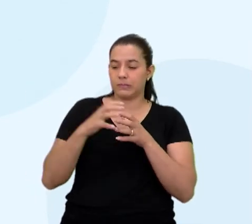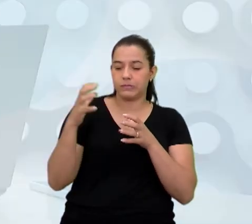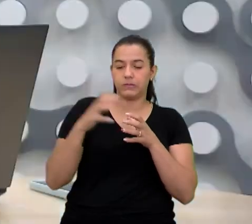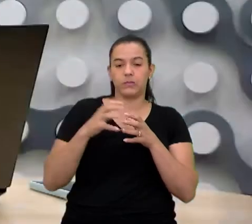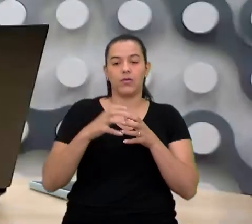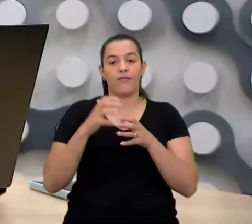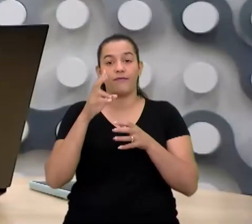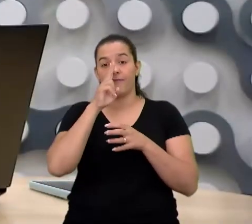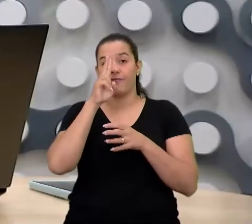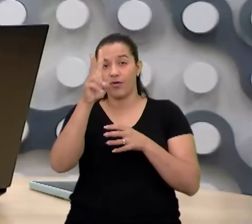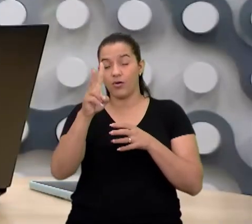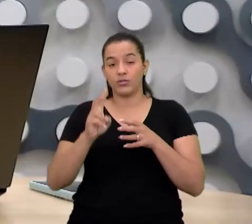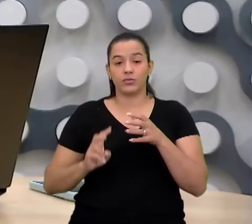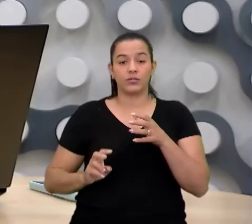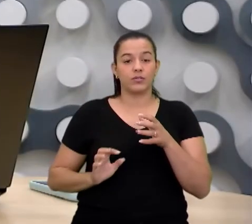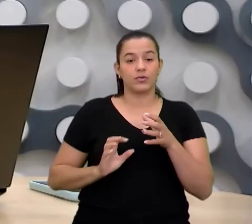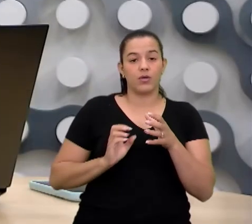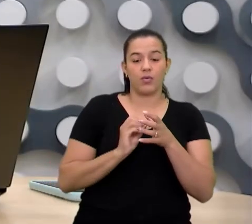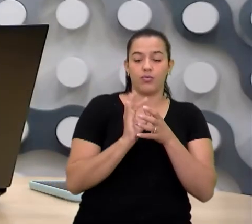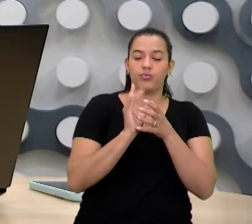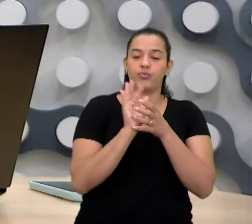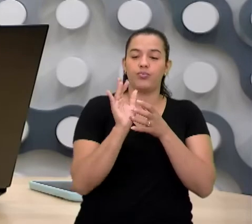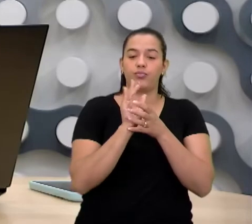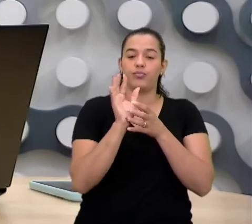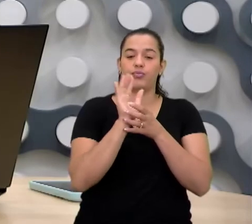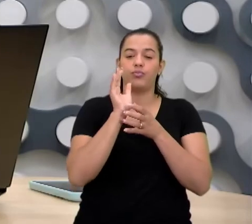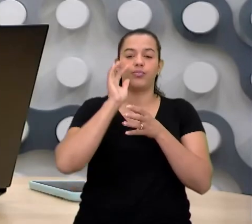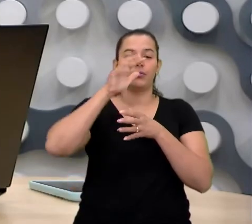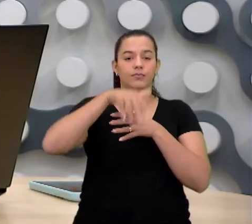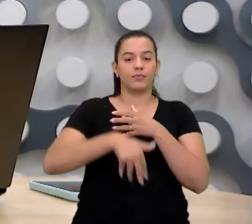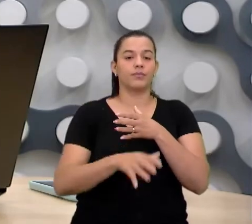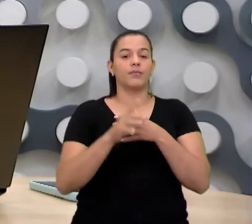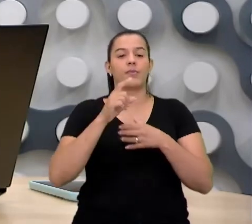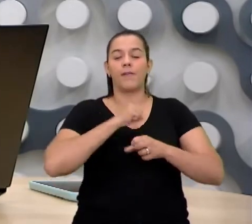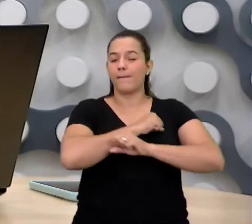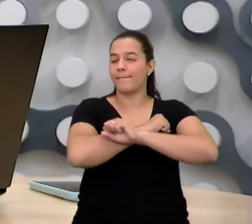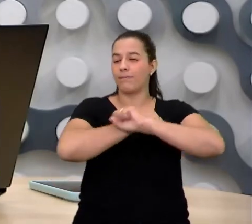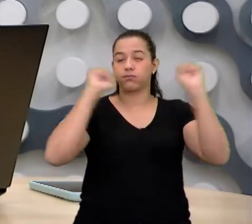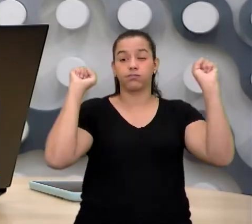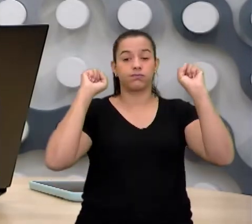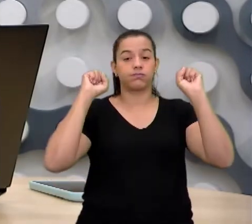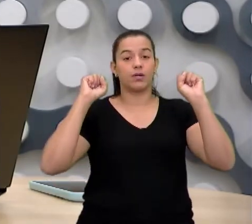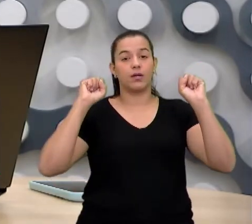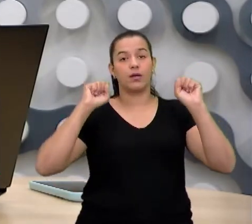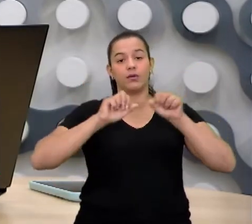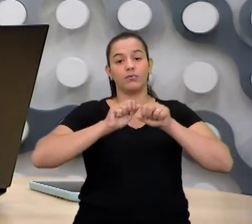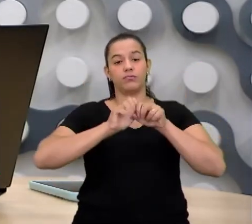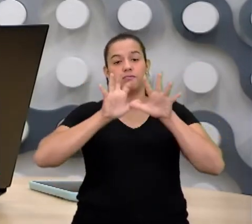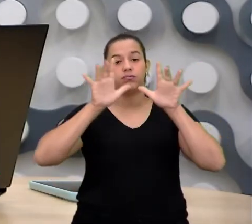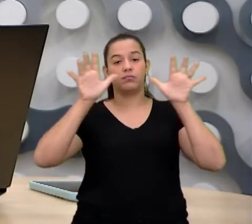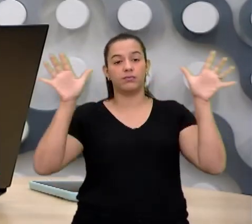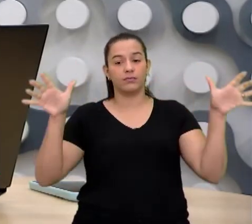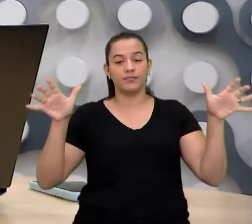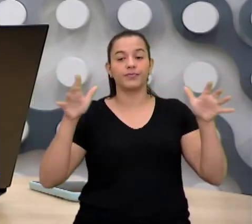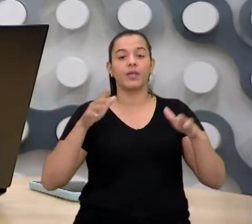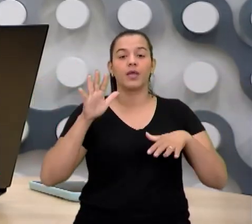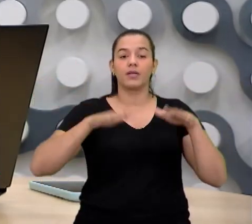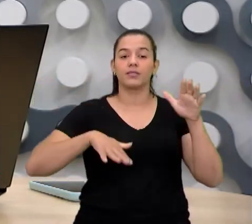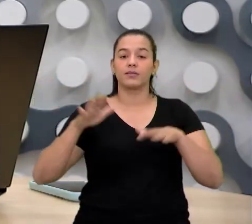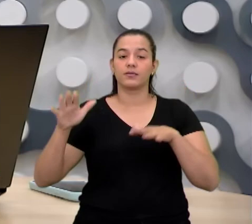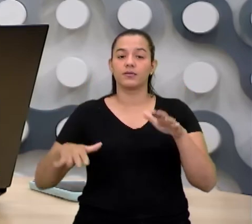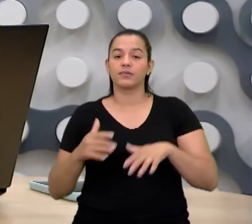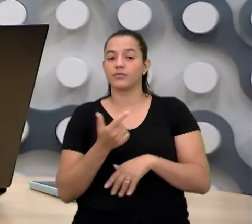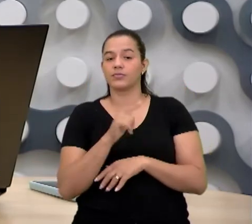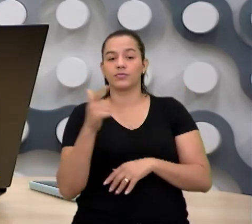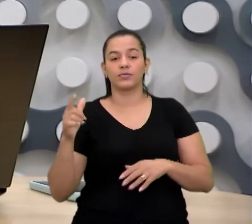hora que sai o magma, que se transforma em lava, ele explode, então ele some aí. Então muitos dos vulcões eles não têm mais